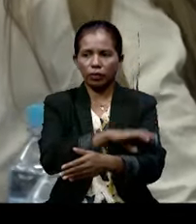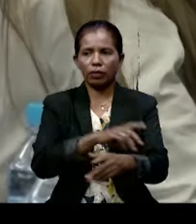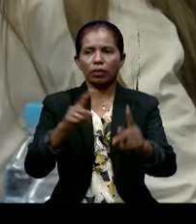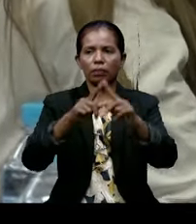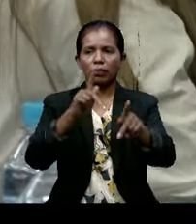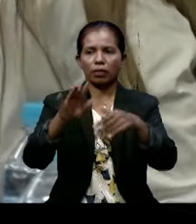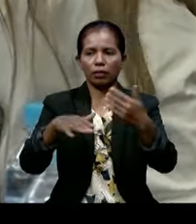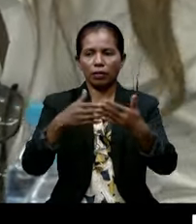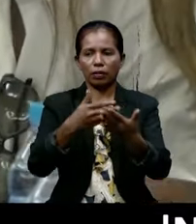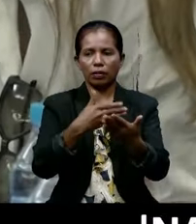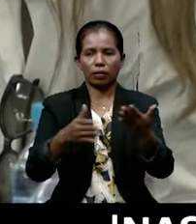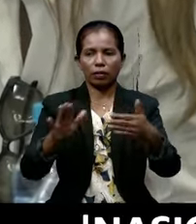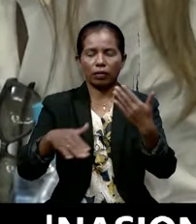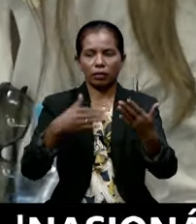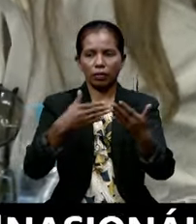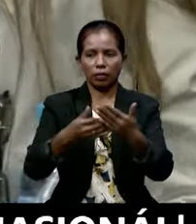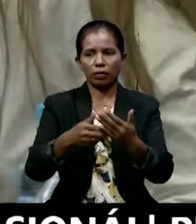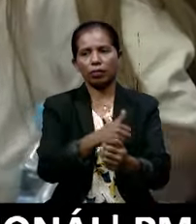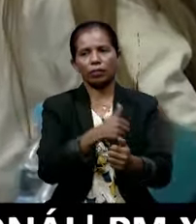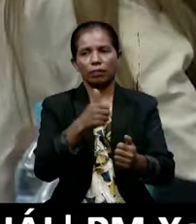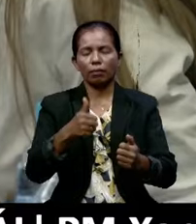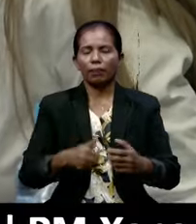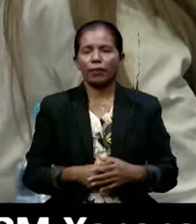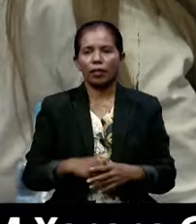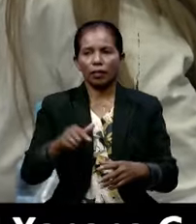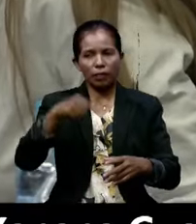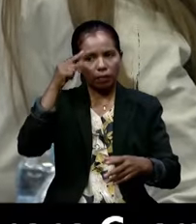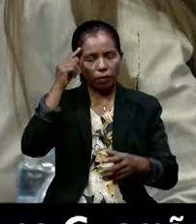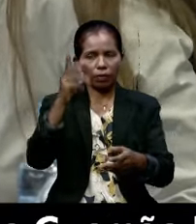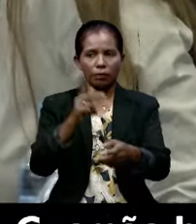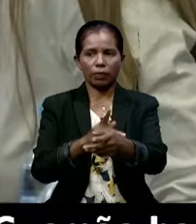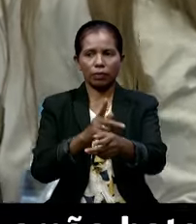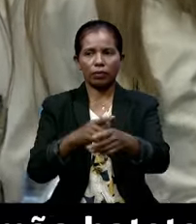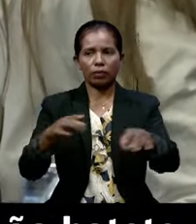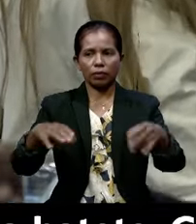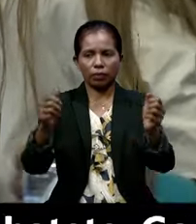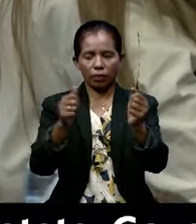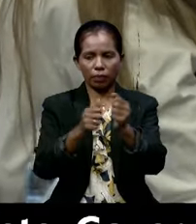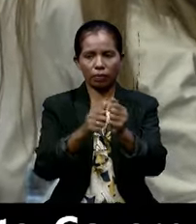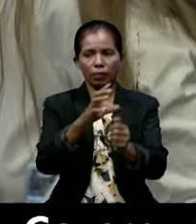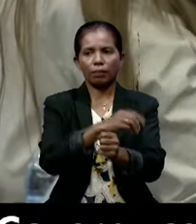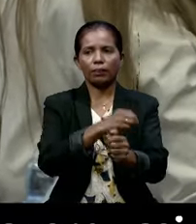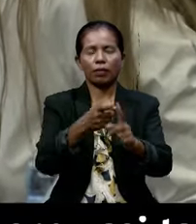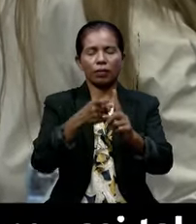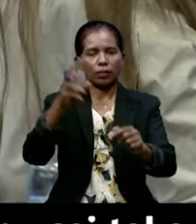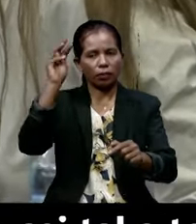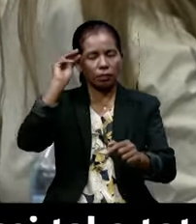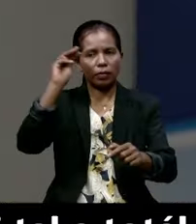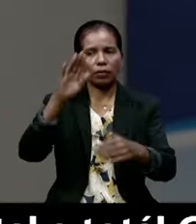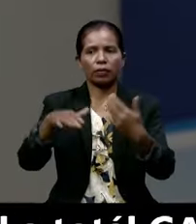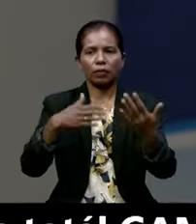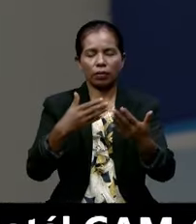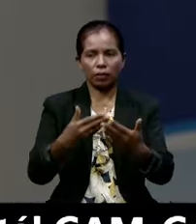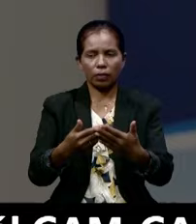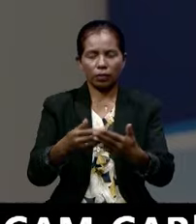no SASAN, vigilância marítima no CELUCTAN. No governo se promove esforço a mútuo no dinâmico do Ministério, no